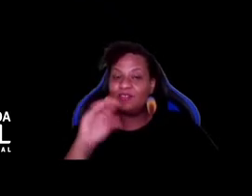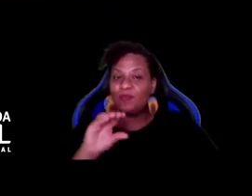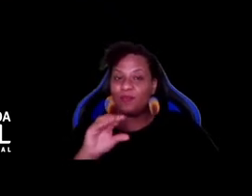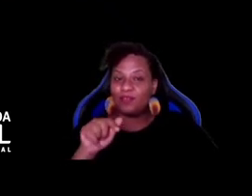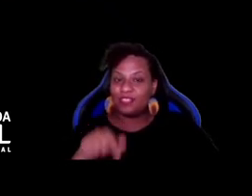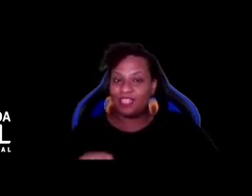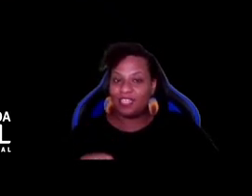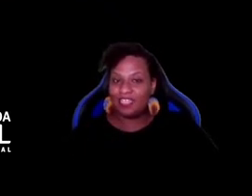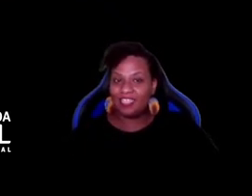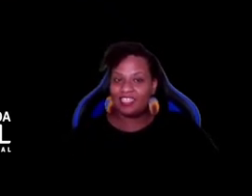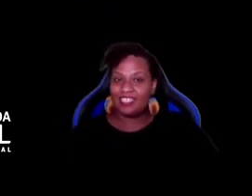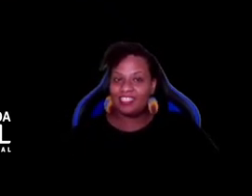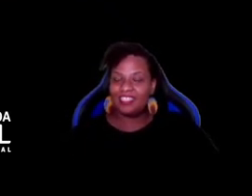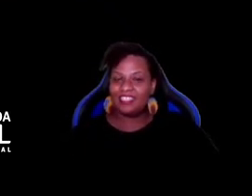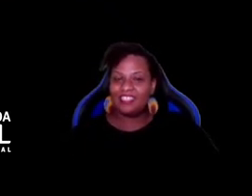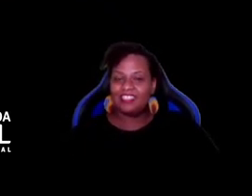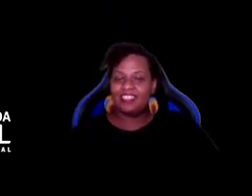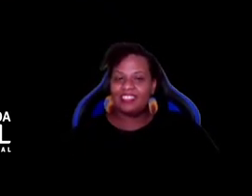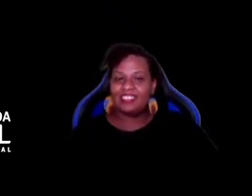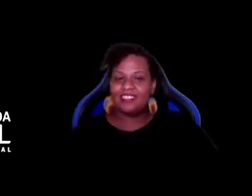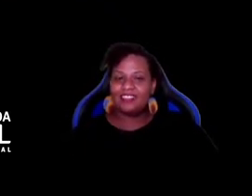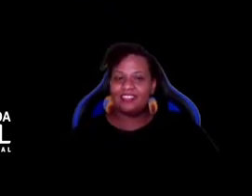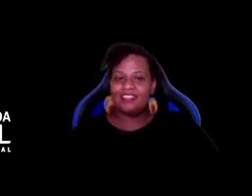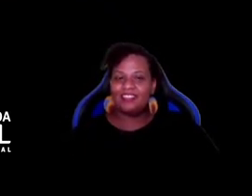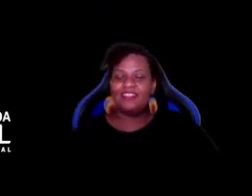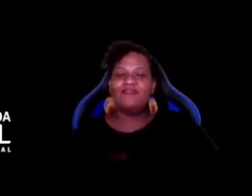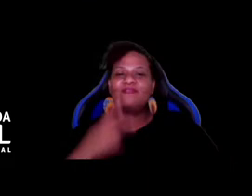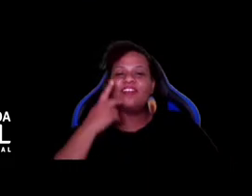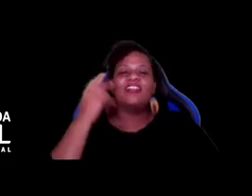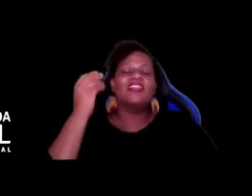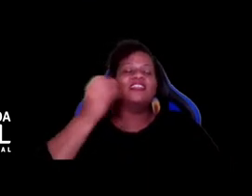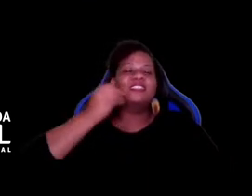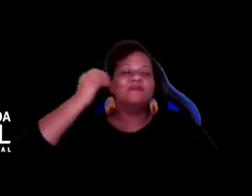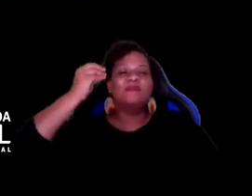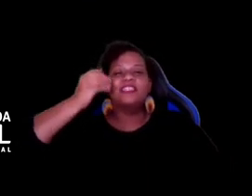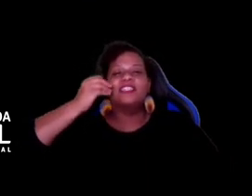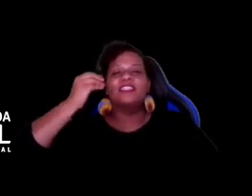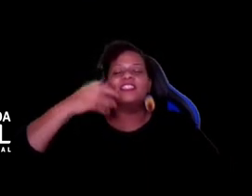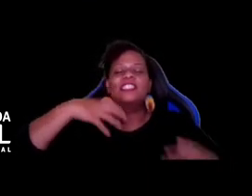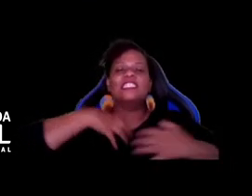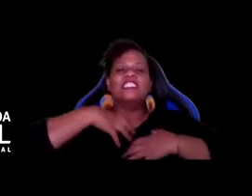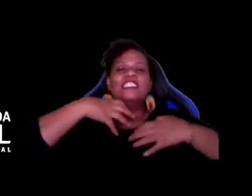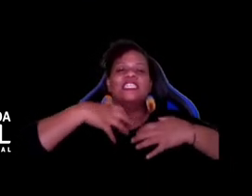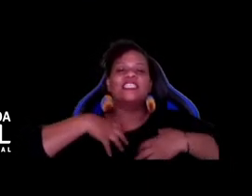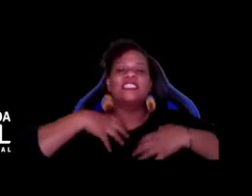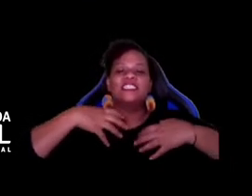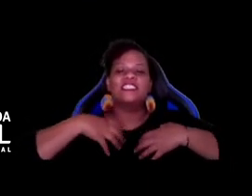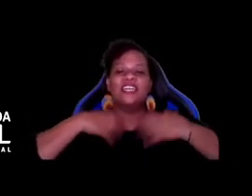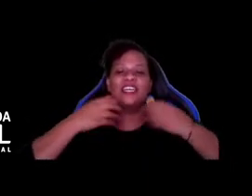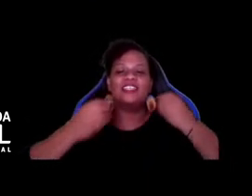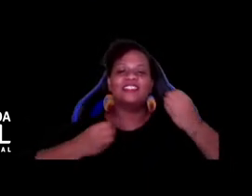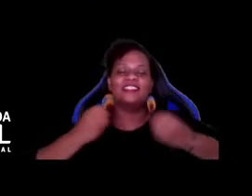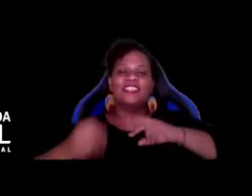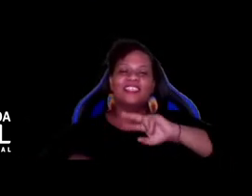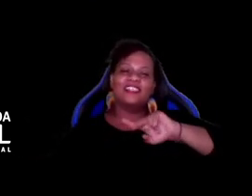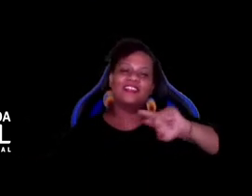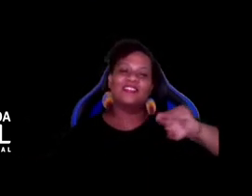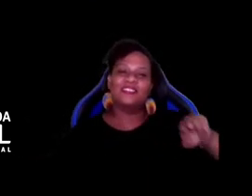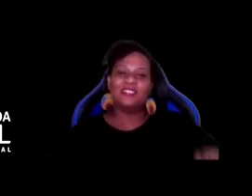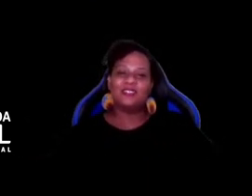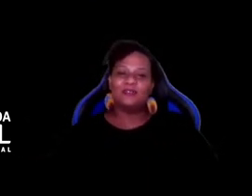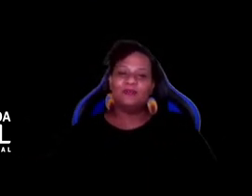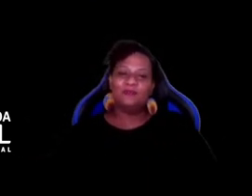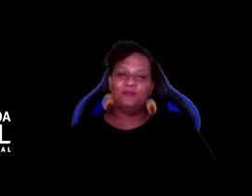bom? Joga, A senhora vai joga falar aí. um pouco dessa experiência e dessas sensações, né, que permeiam. Joia, tá